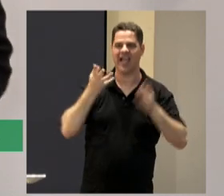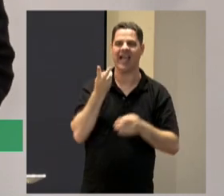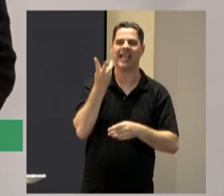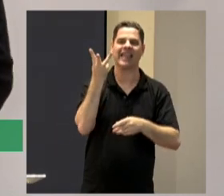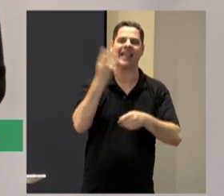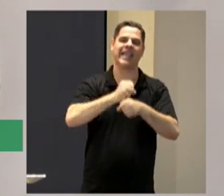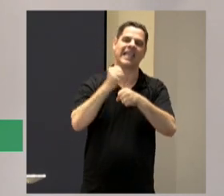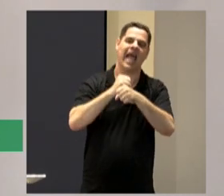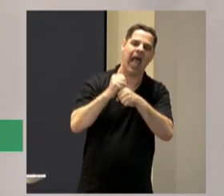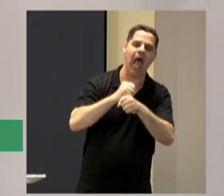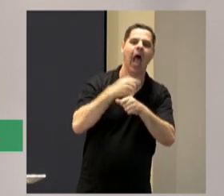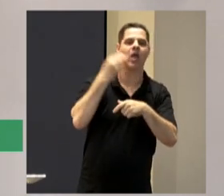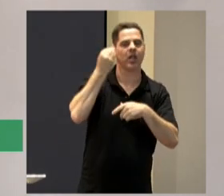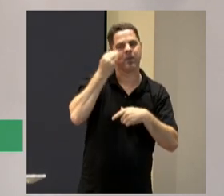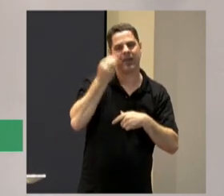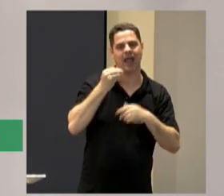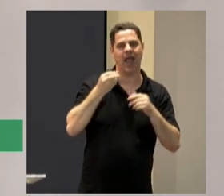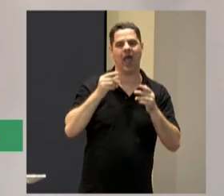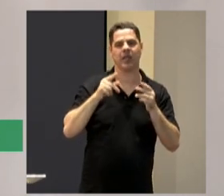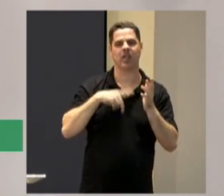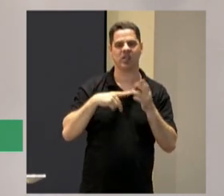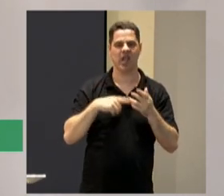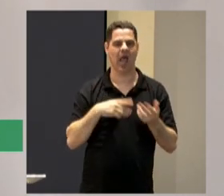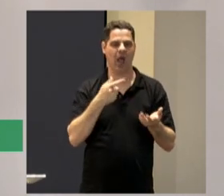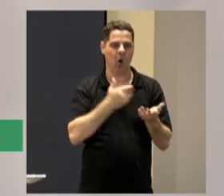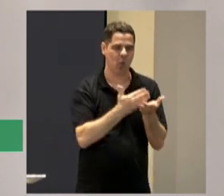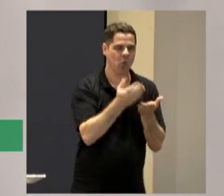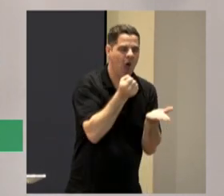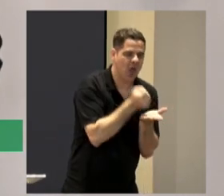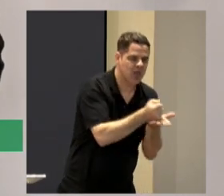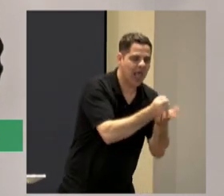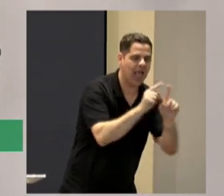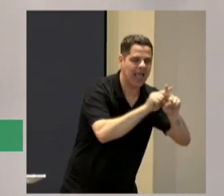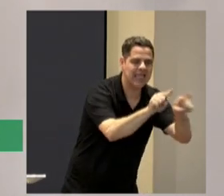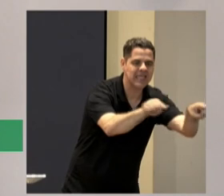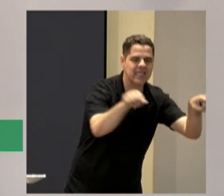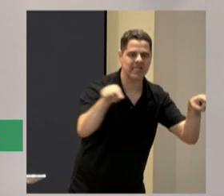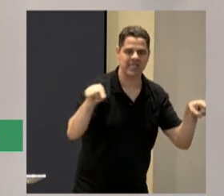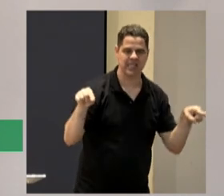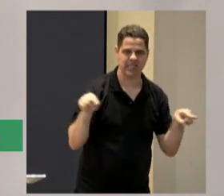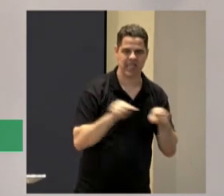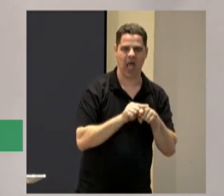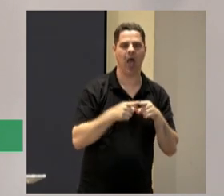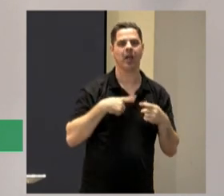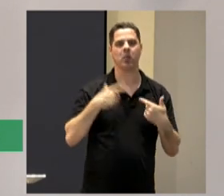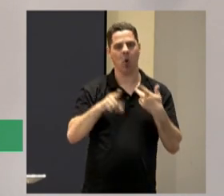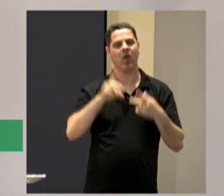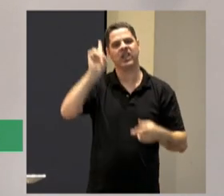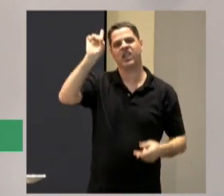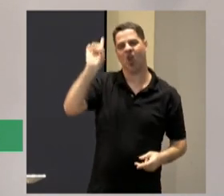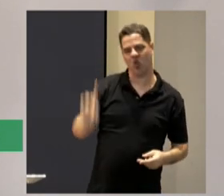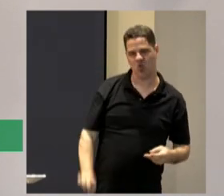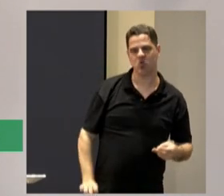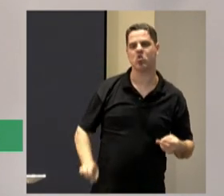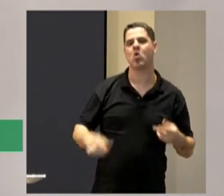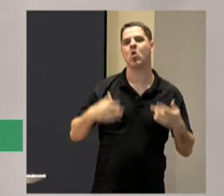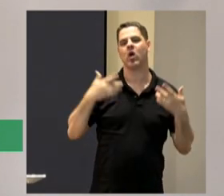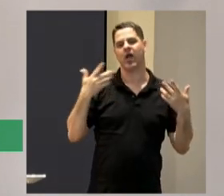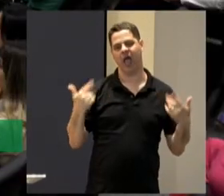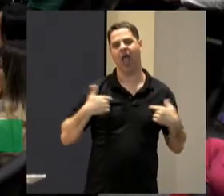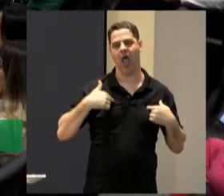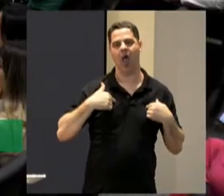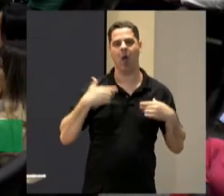30 anos na rede, e fui auxiliar de sala, também passei por direção. Então,